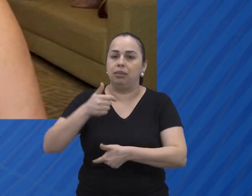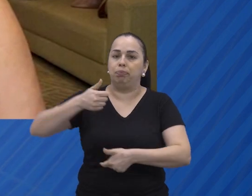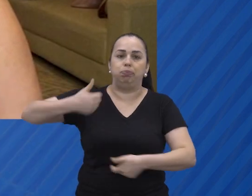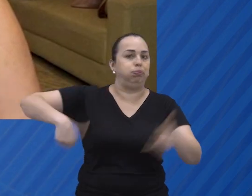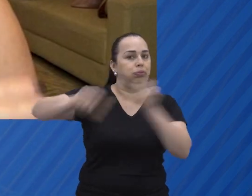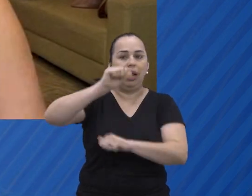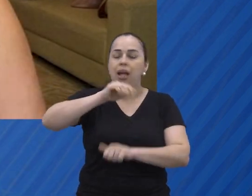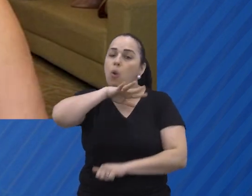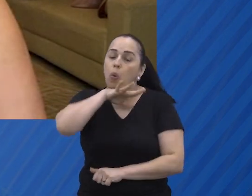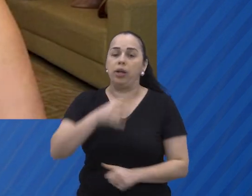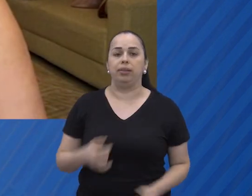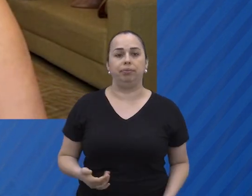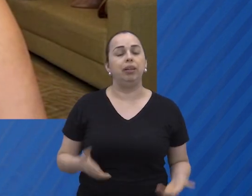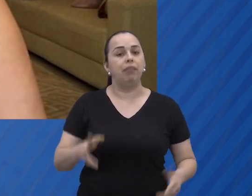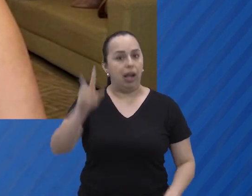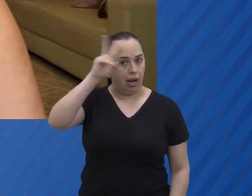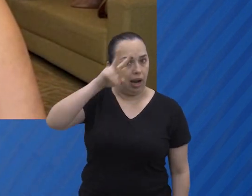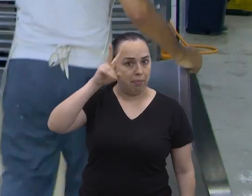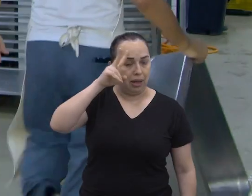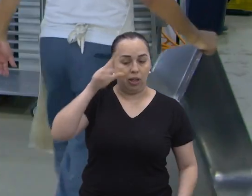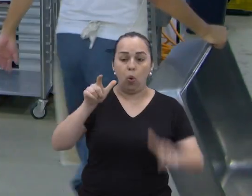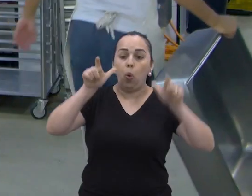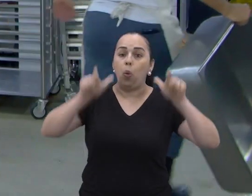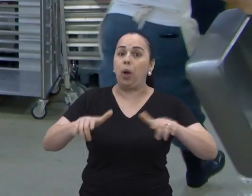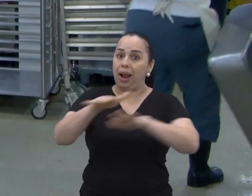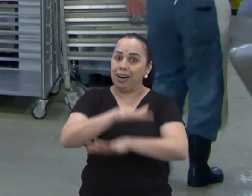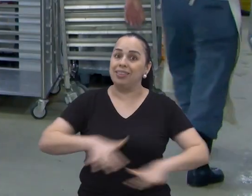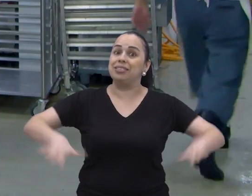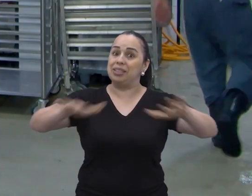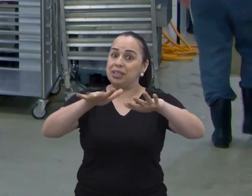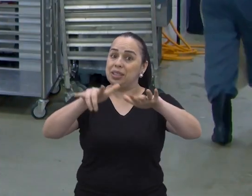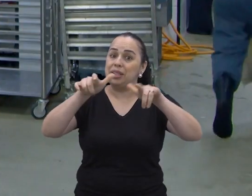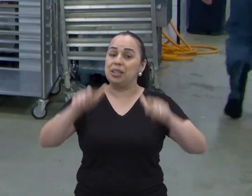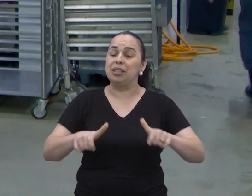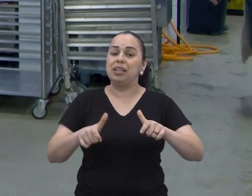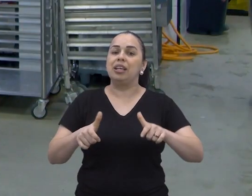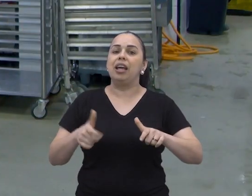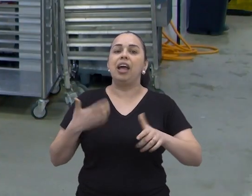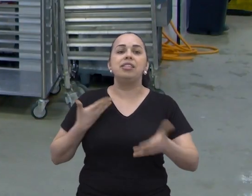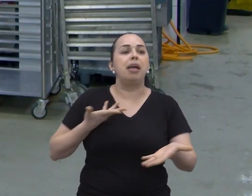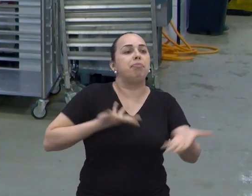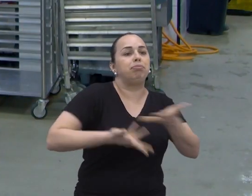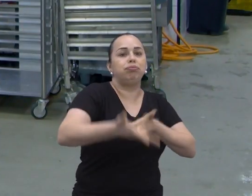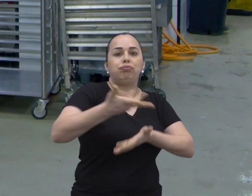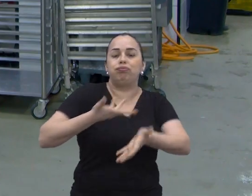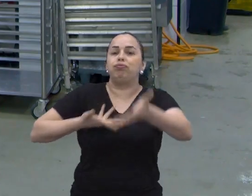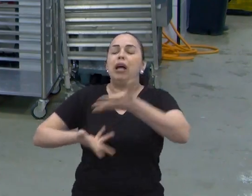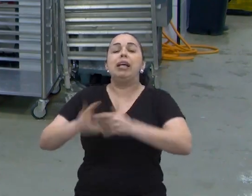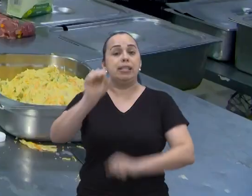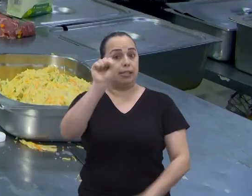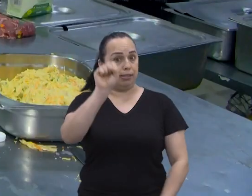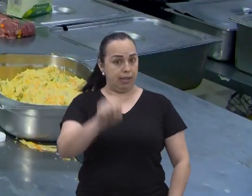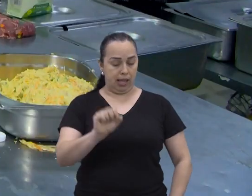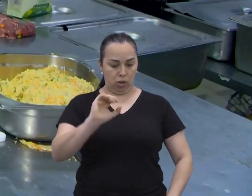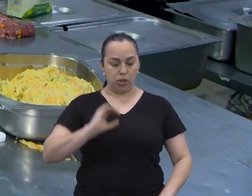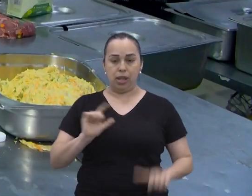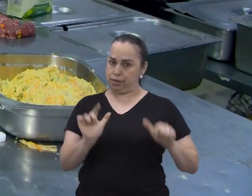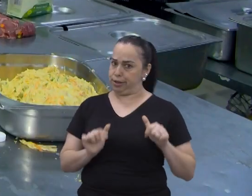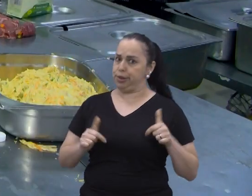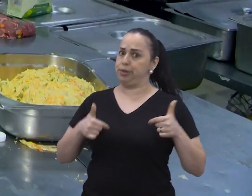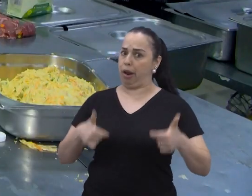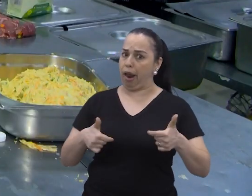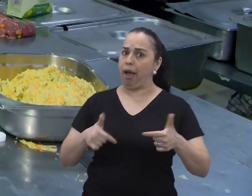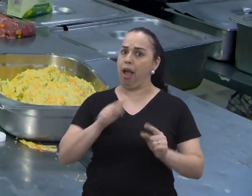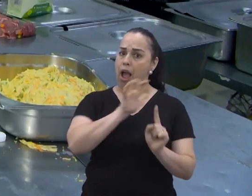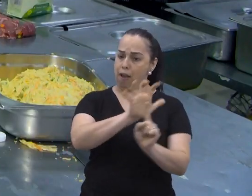transformar o trabalho, todo o resto, numa coisa ruim. Vale relembrar que o ambiente de trabalho é um espaço coletivo. E sim,